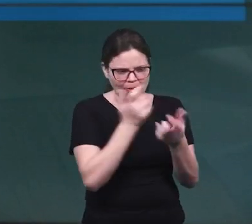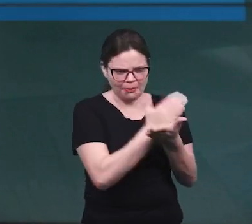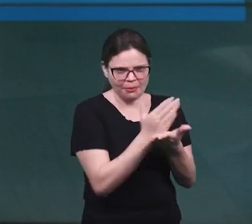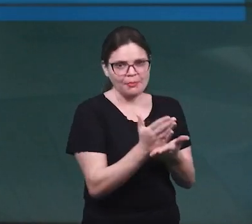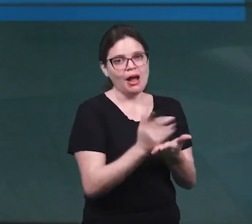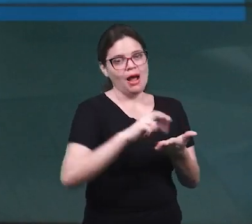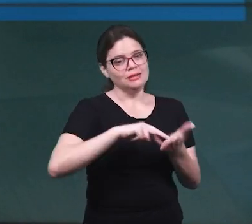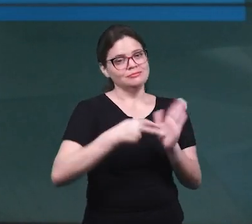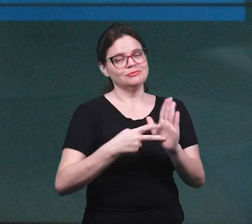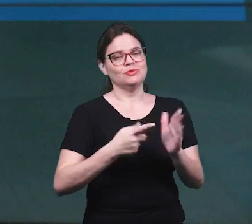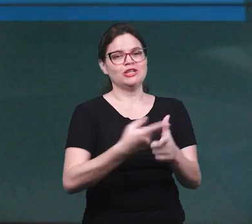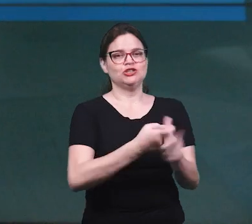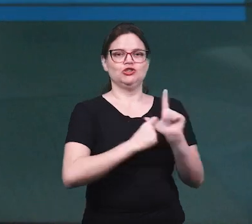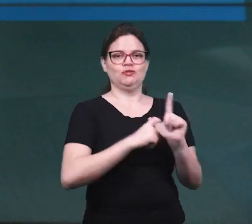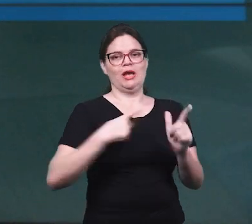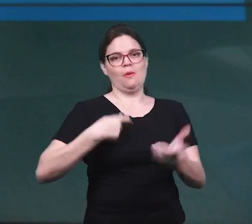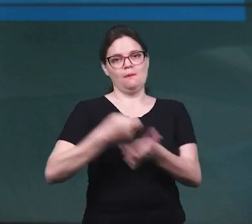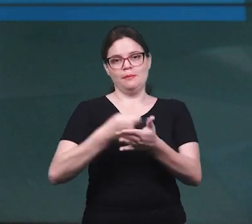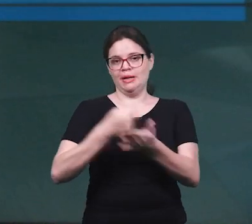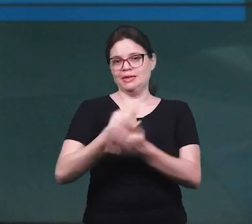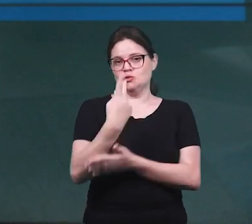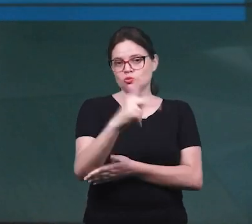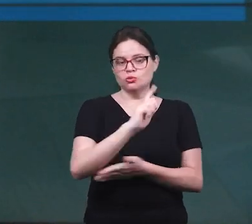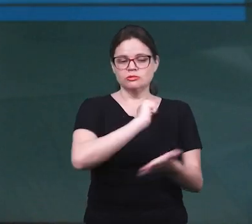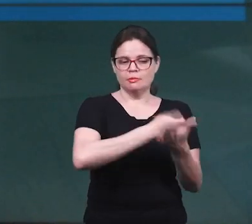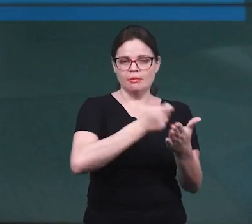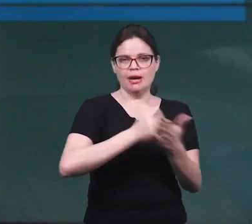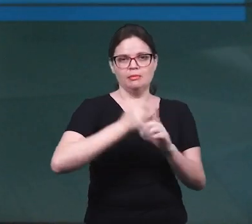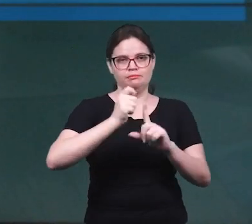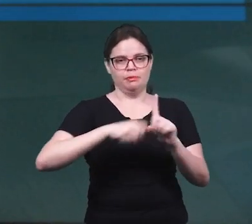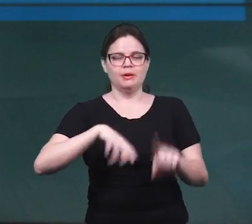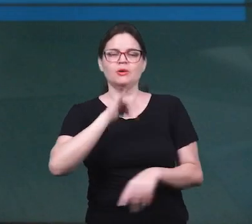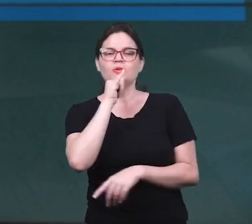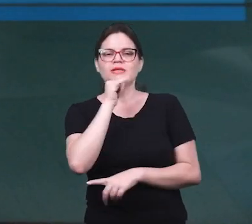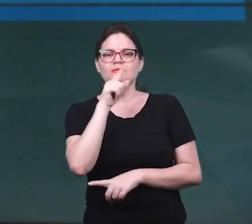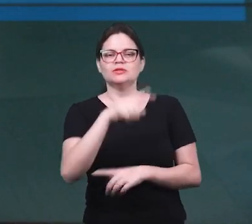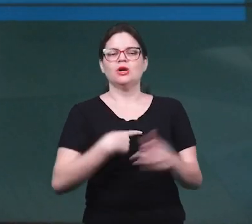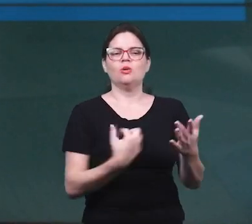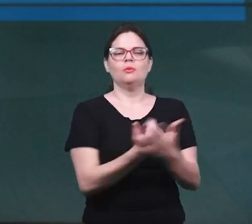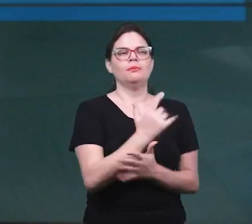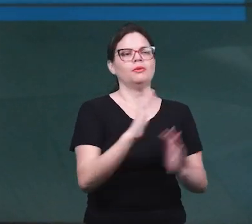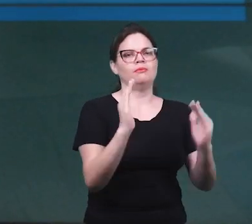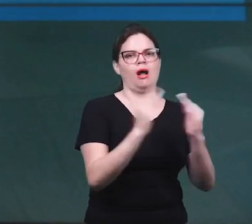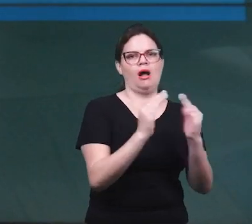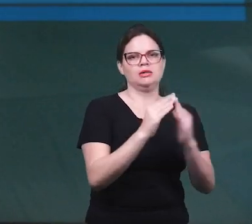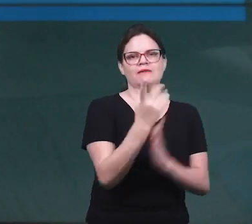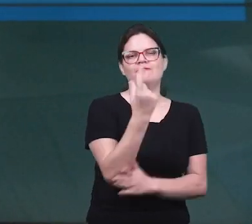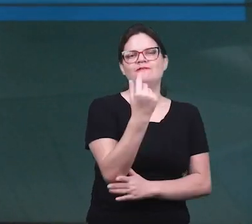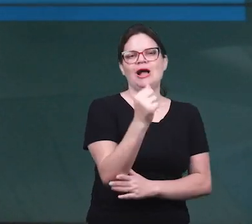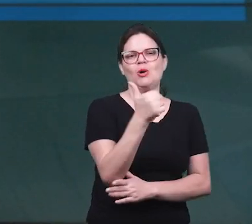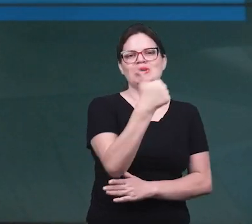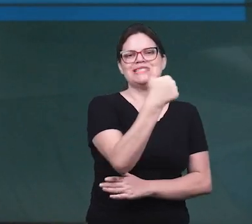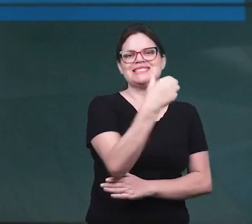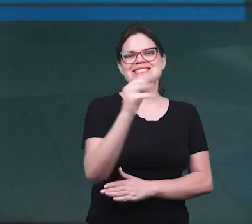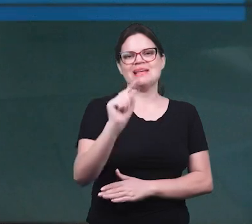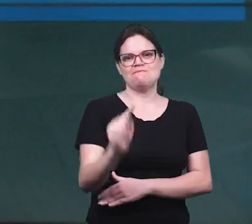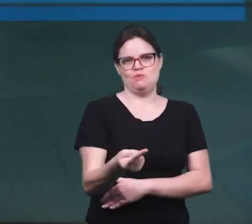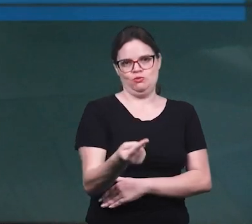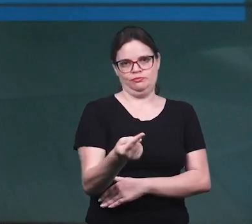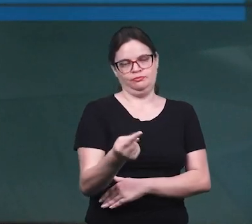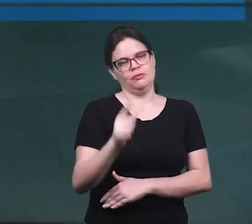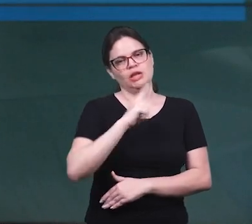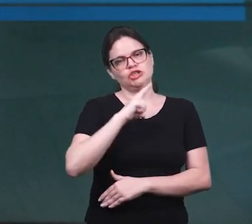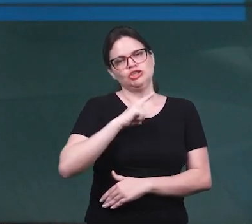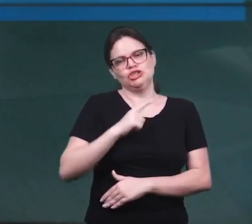se você adquiriu o bem que vale 100 mil, pagou 30.